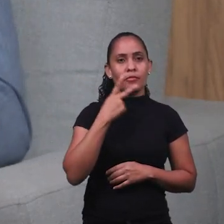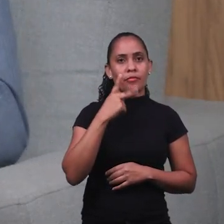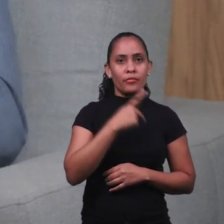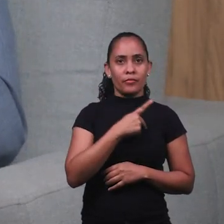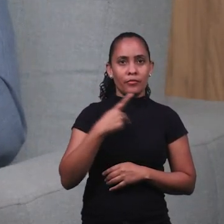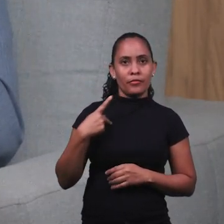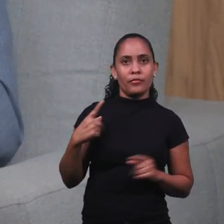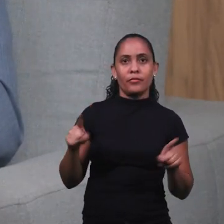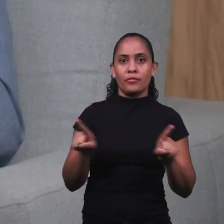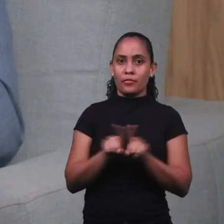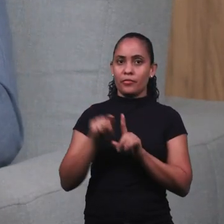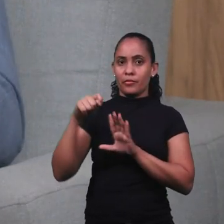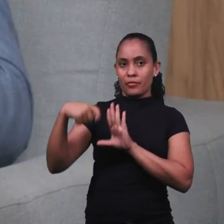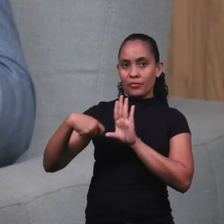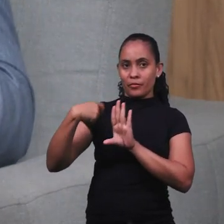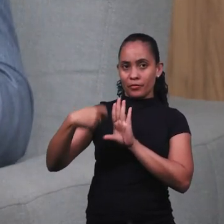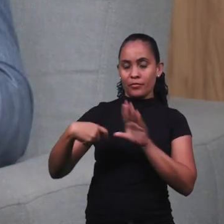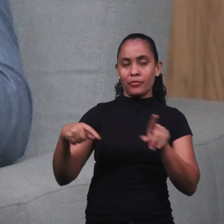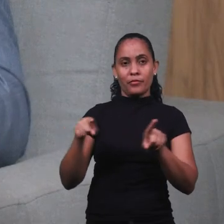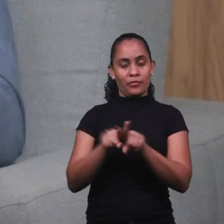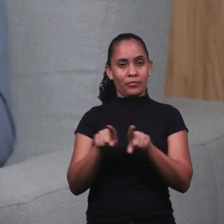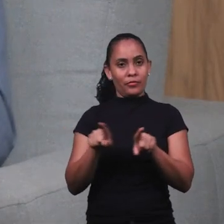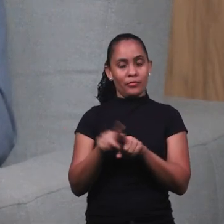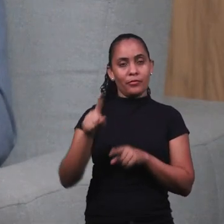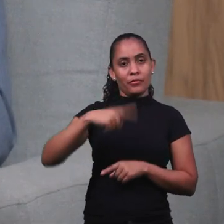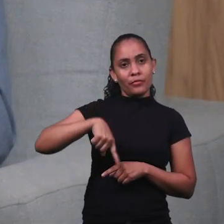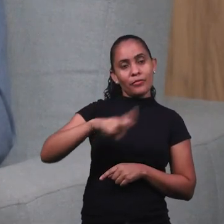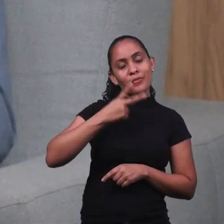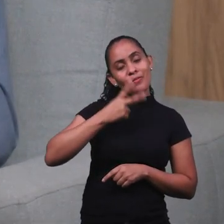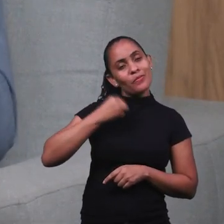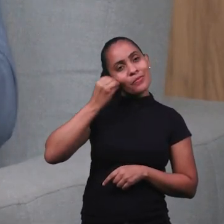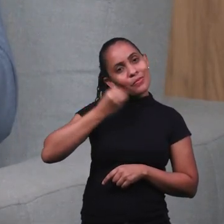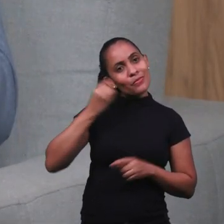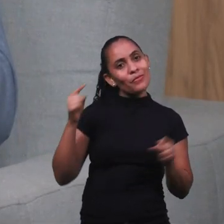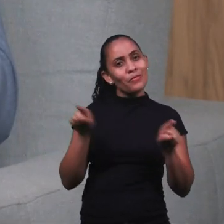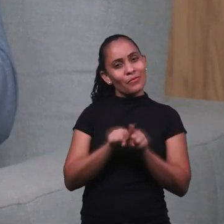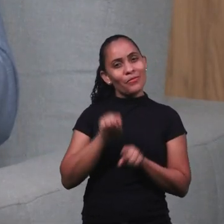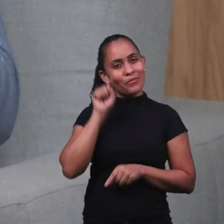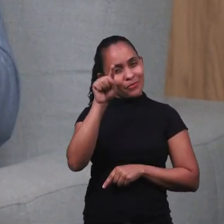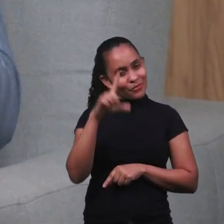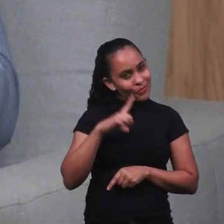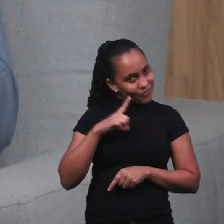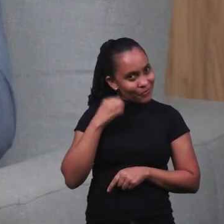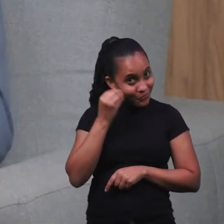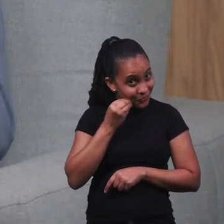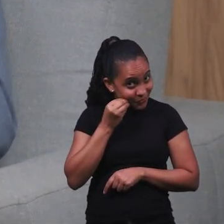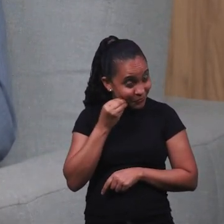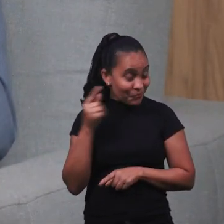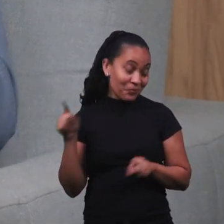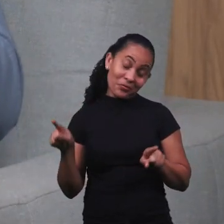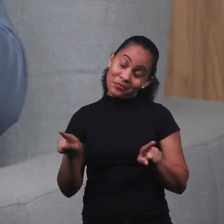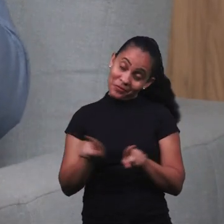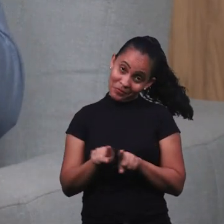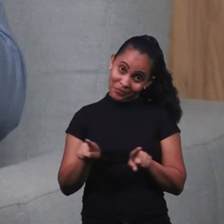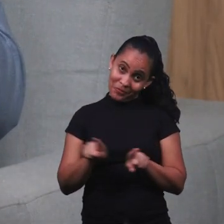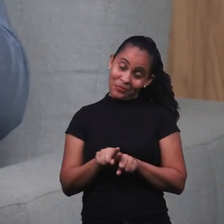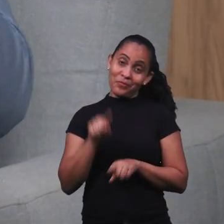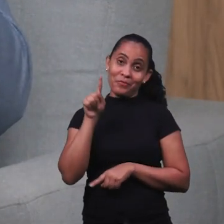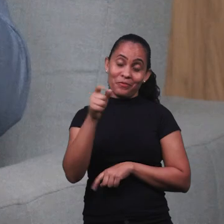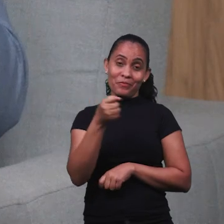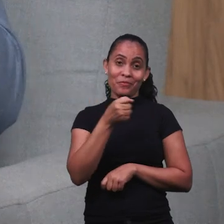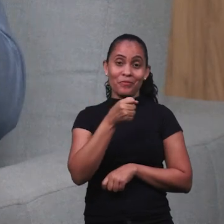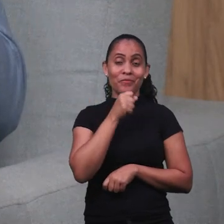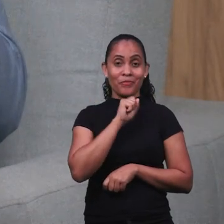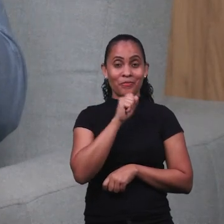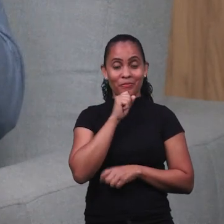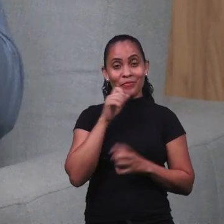pastores. São vídeos onde os nossos irmãos contaram as suas experiências. E você também tem uma experiência? Você que é um irmão idoso, você que é uma